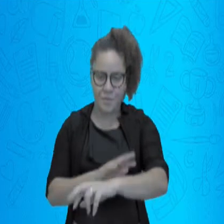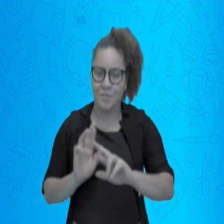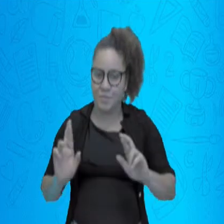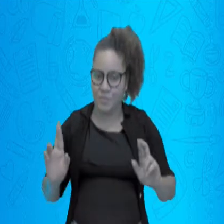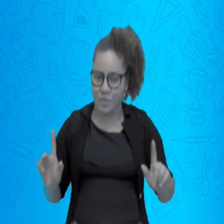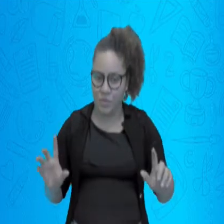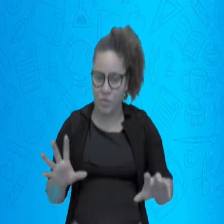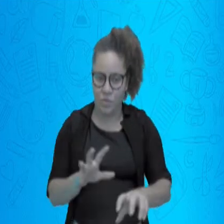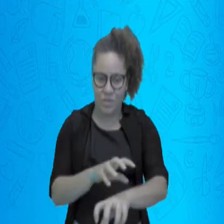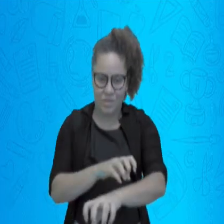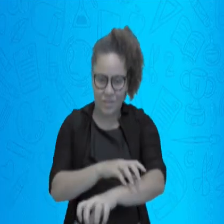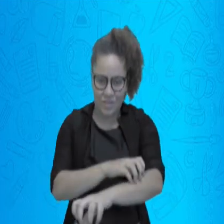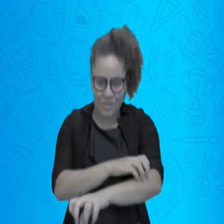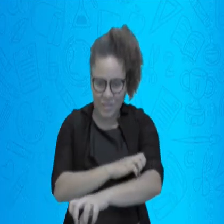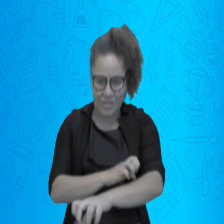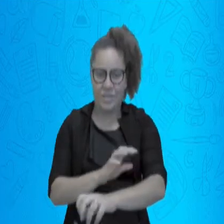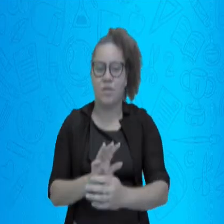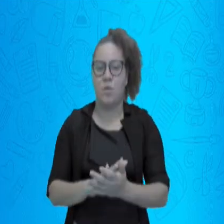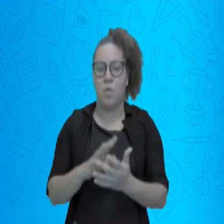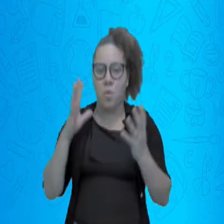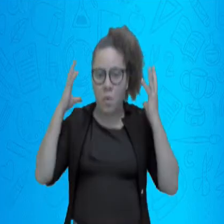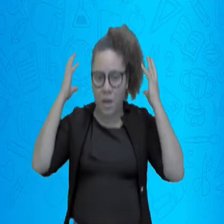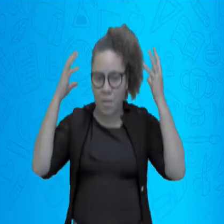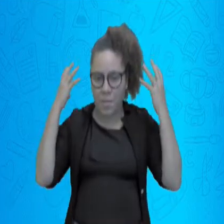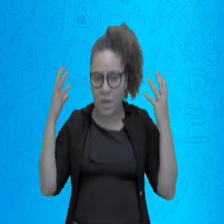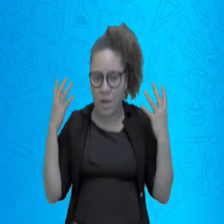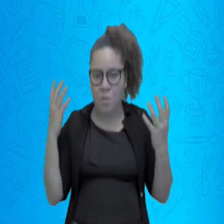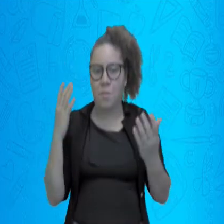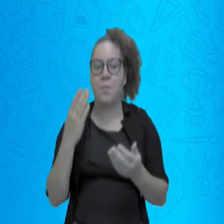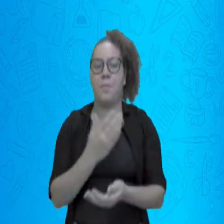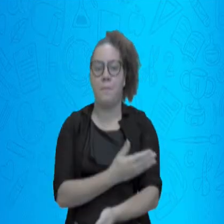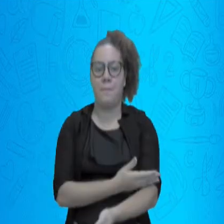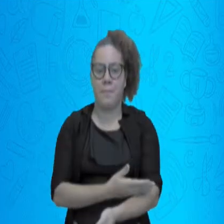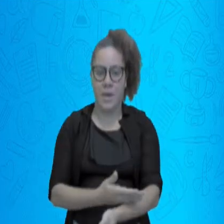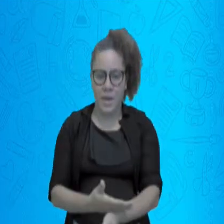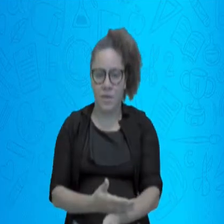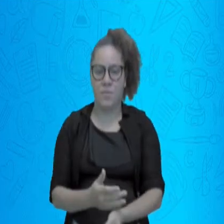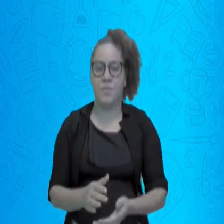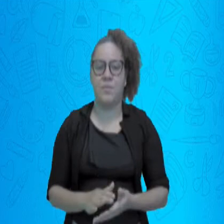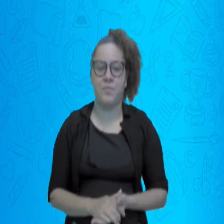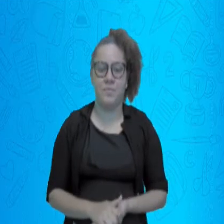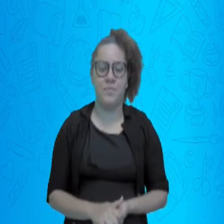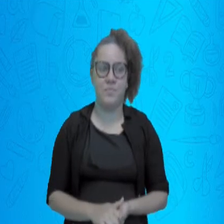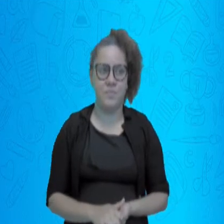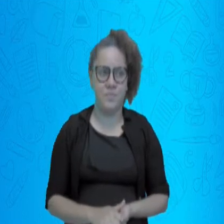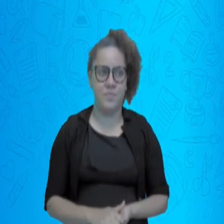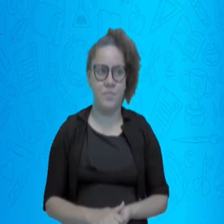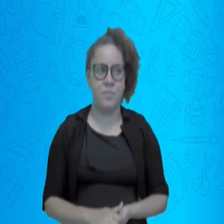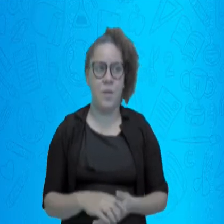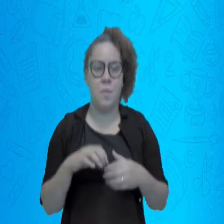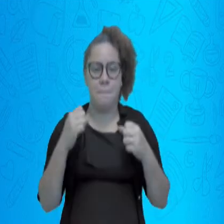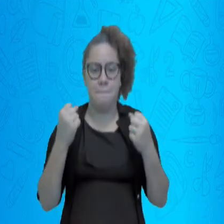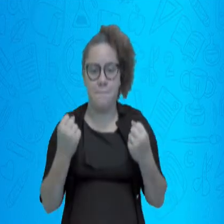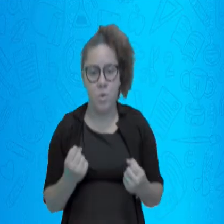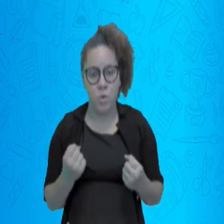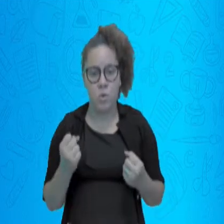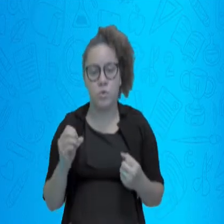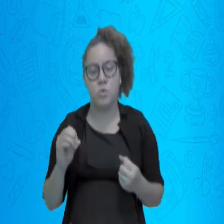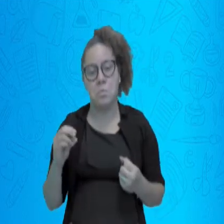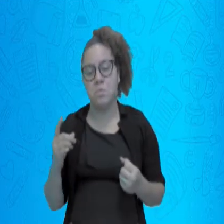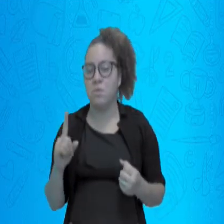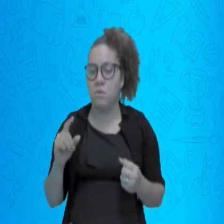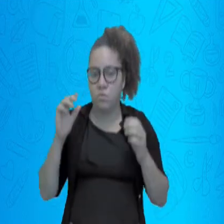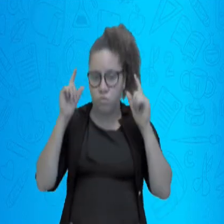um pouco mais enrugada, o cabelo já fica branco, provavelmente pode ou não usar óculos por causa